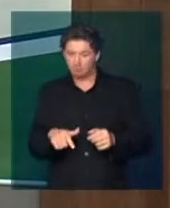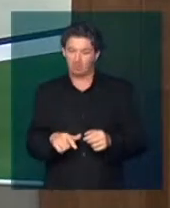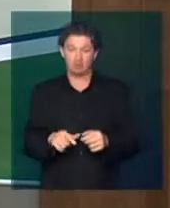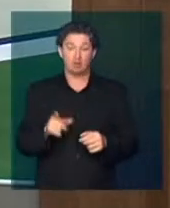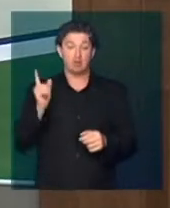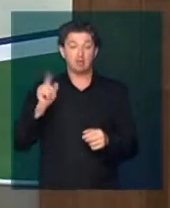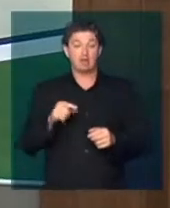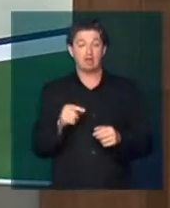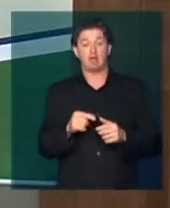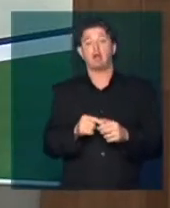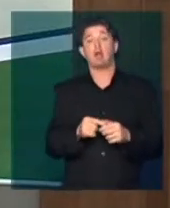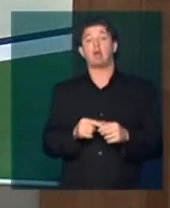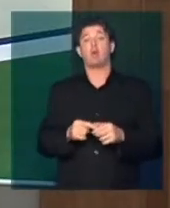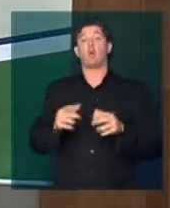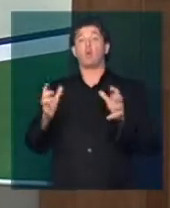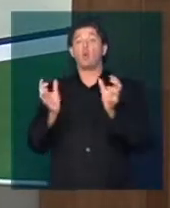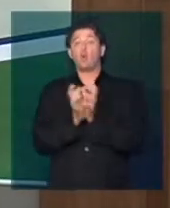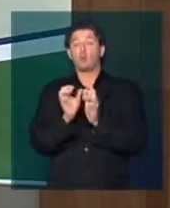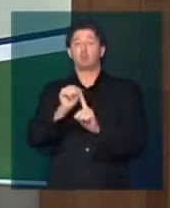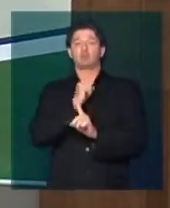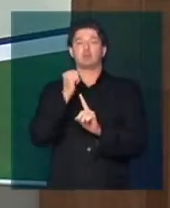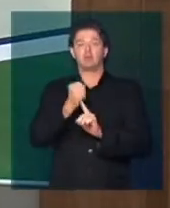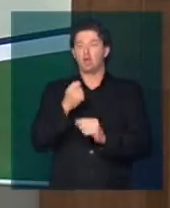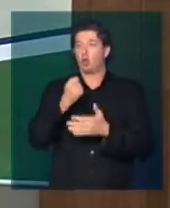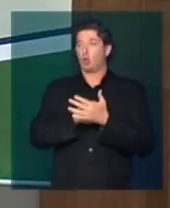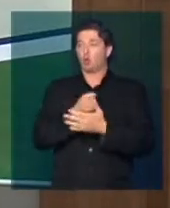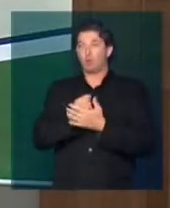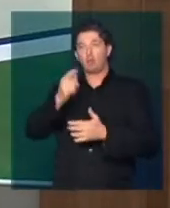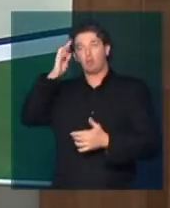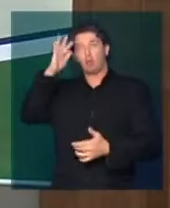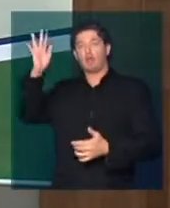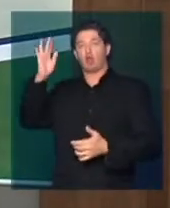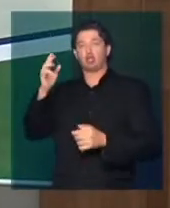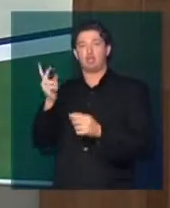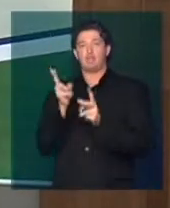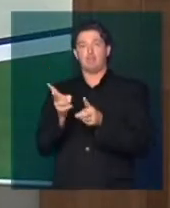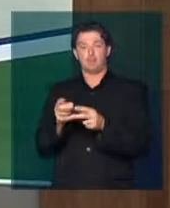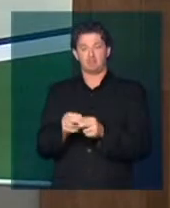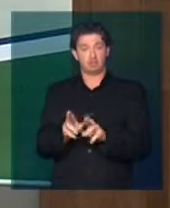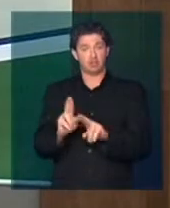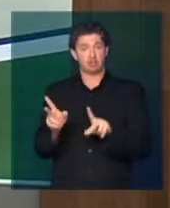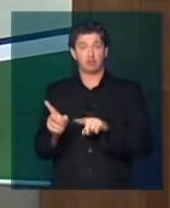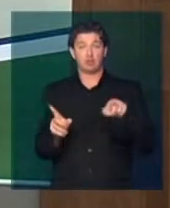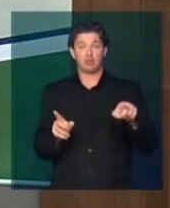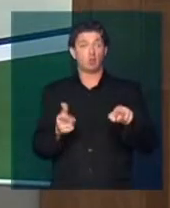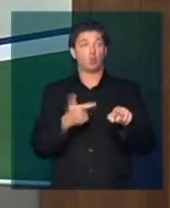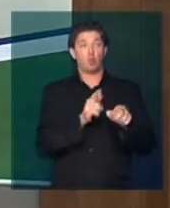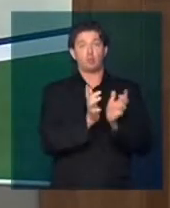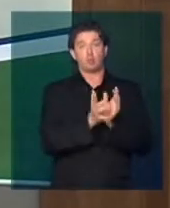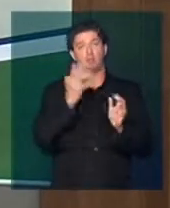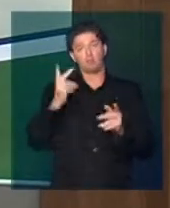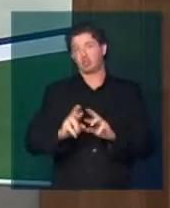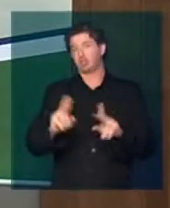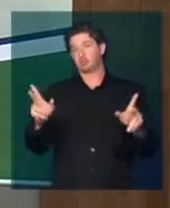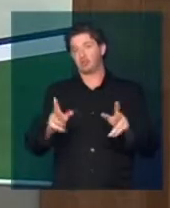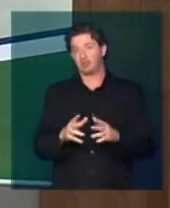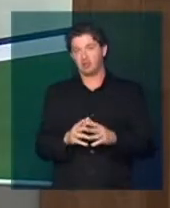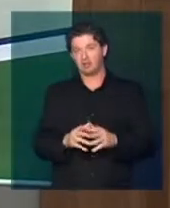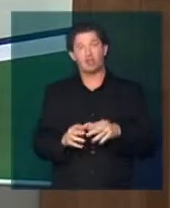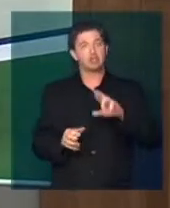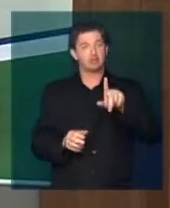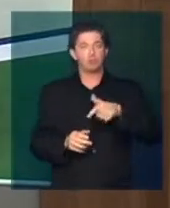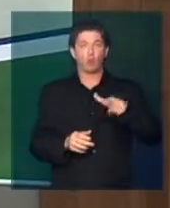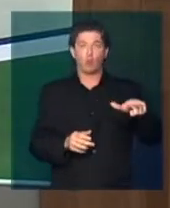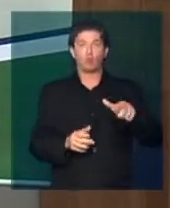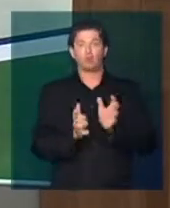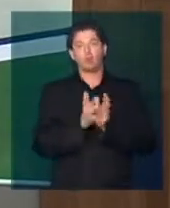uma parte, é um segmento da sociedade que luta por um ideal comum, diferente do ideal do outro partido, que é diferente do ideal do outro partido, que é